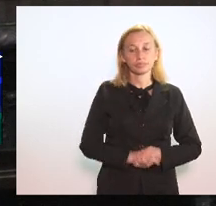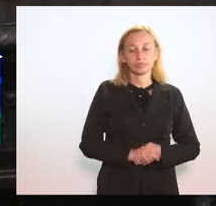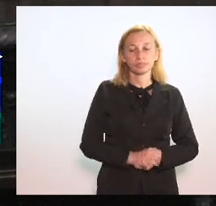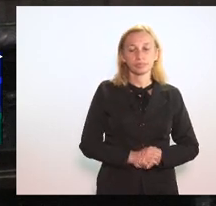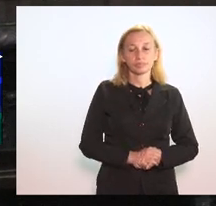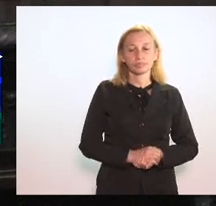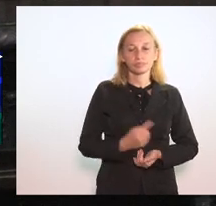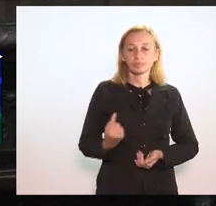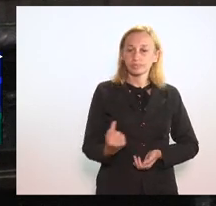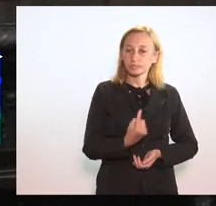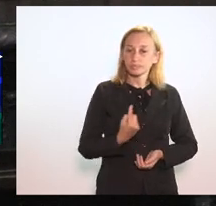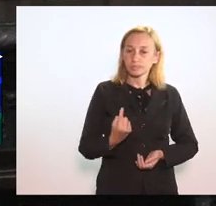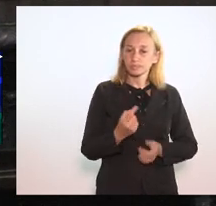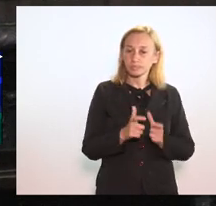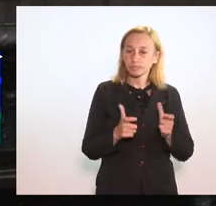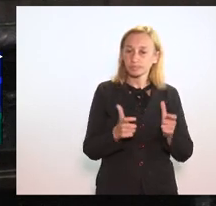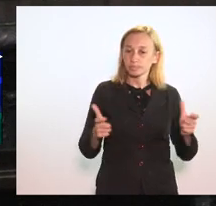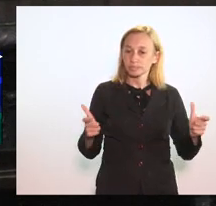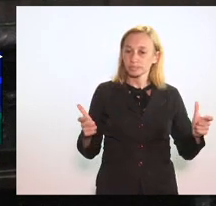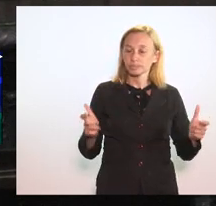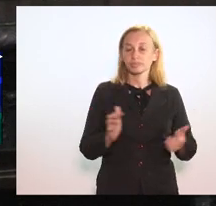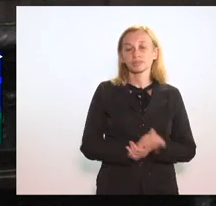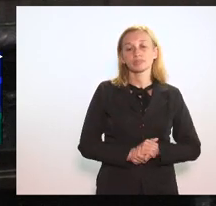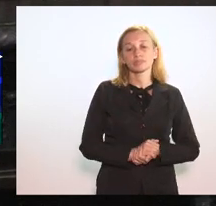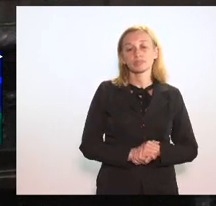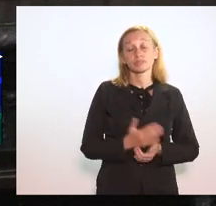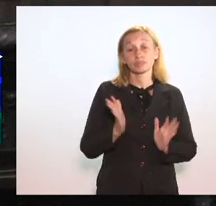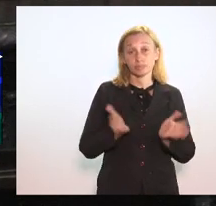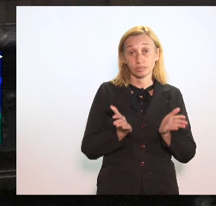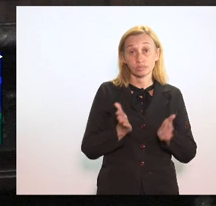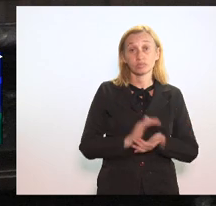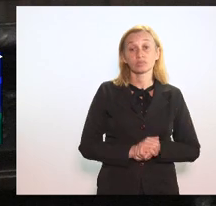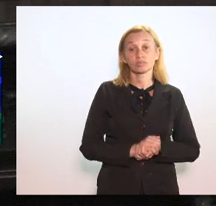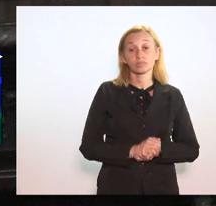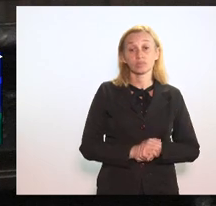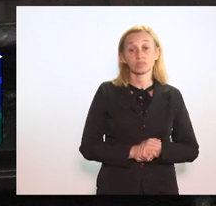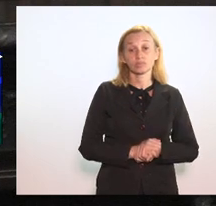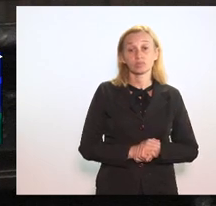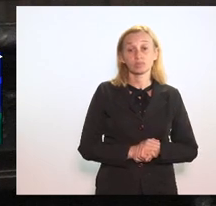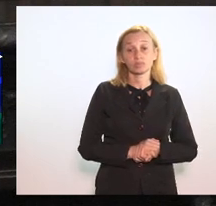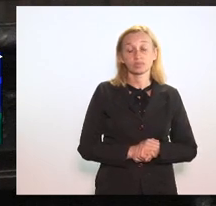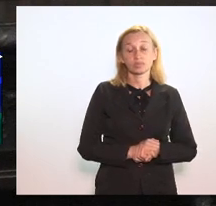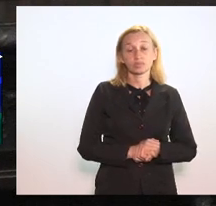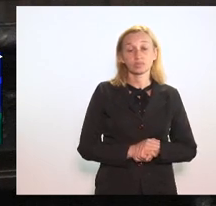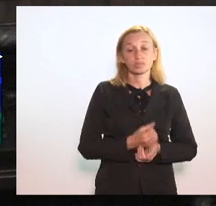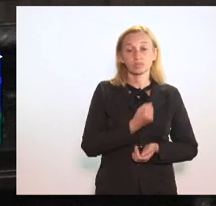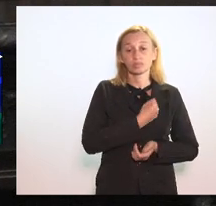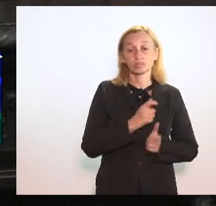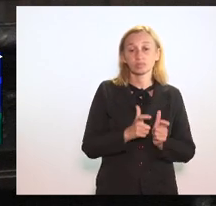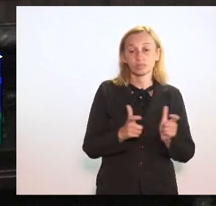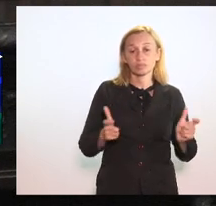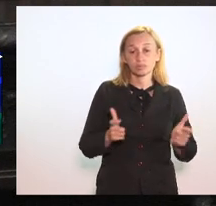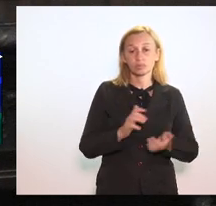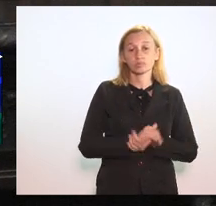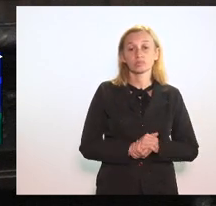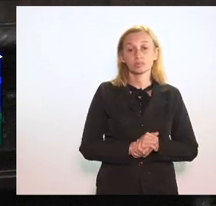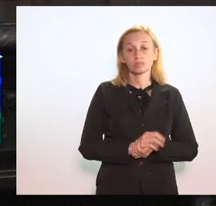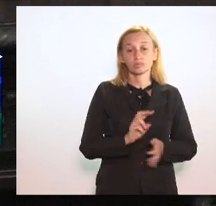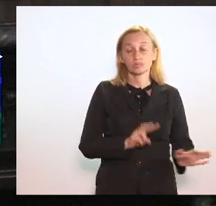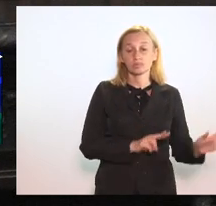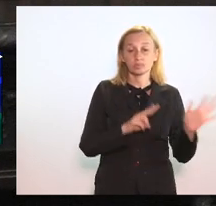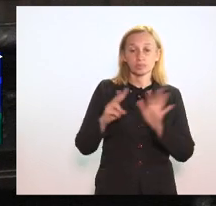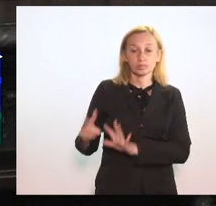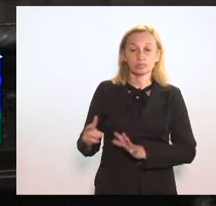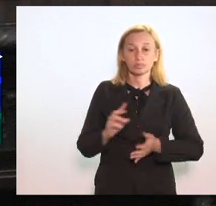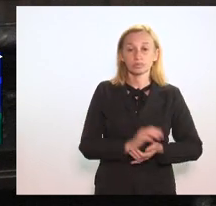a nossa está crescendo de uma forma que hoje nós temos uma demanda O meu manual